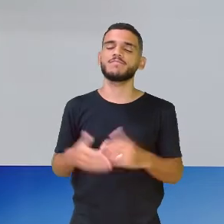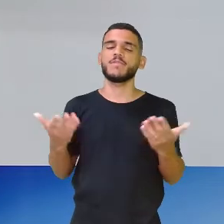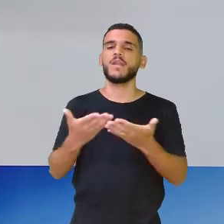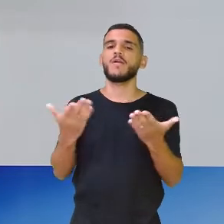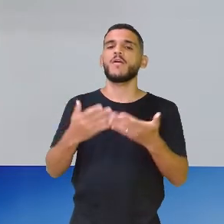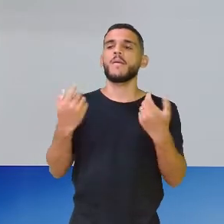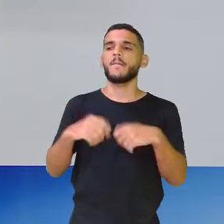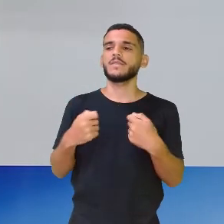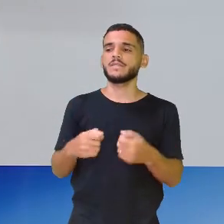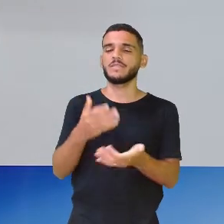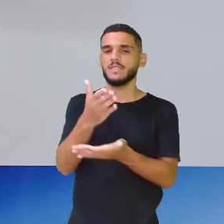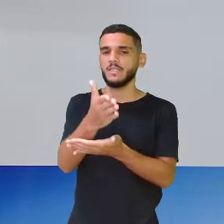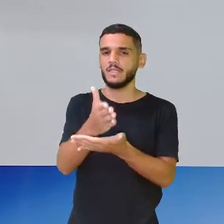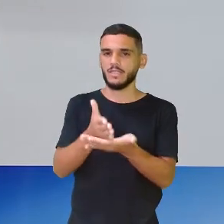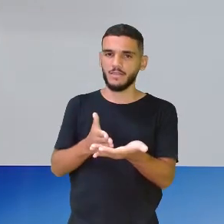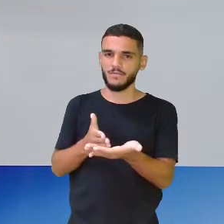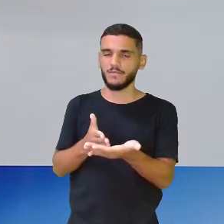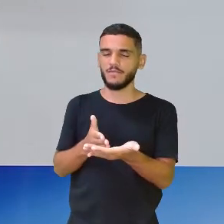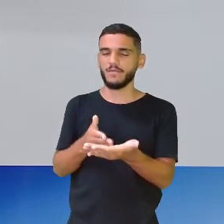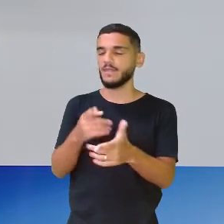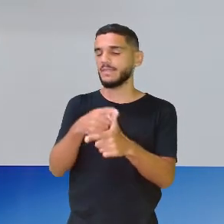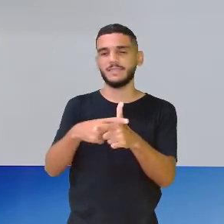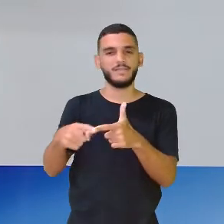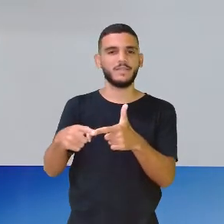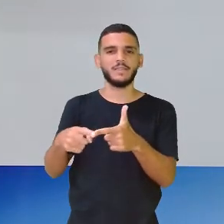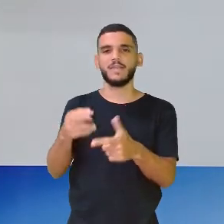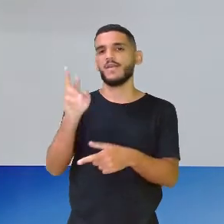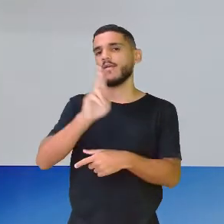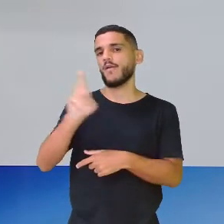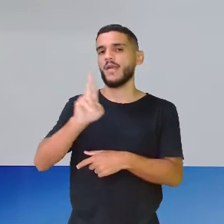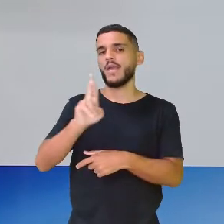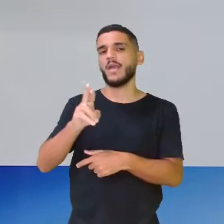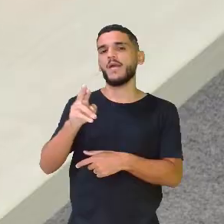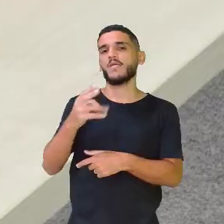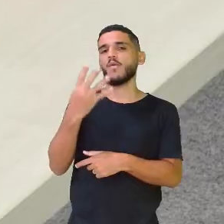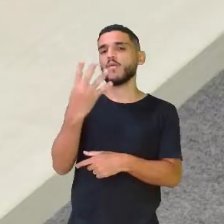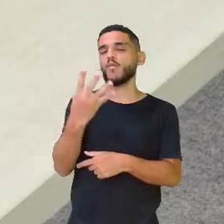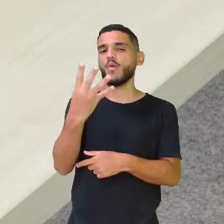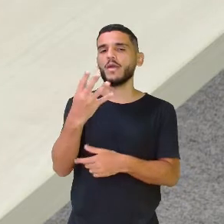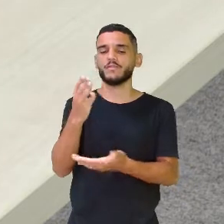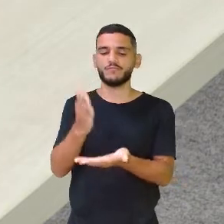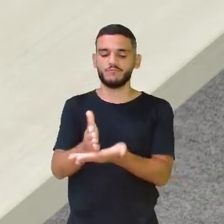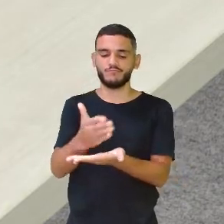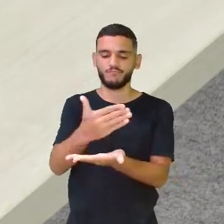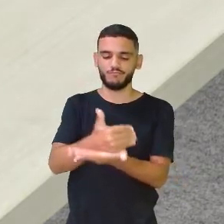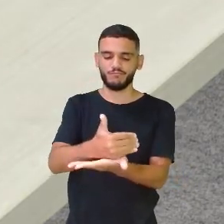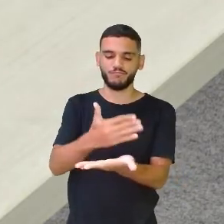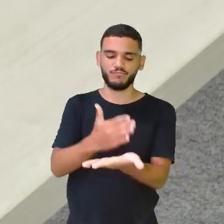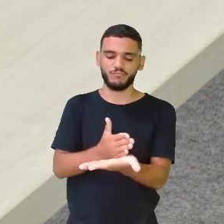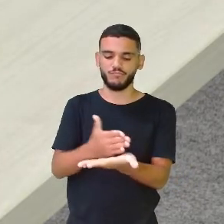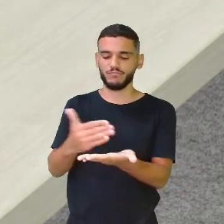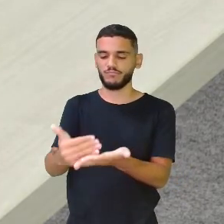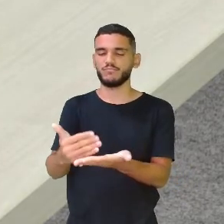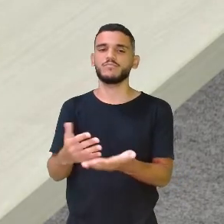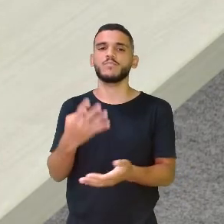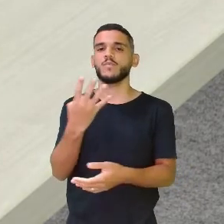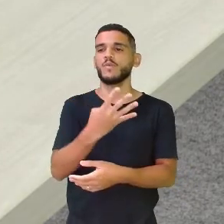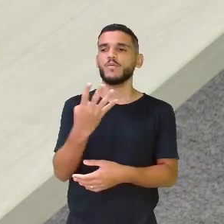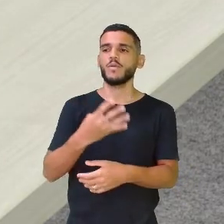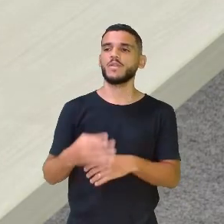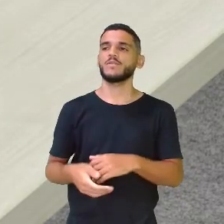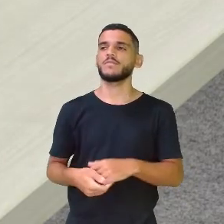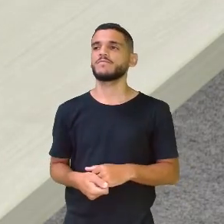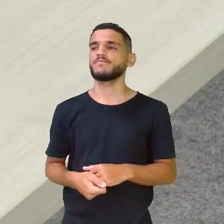precisar dividir esse real em 4 partes. 4 partes.